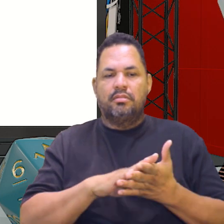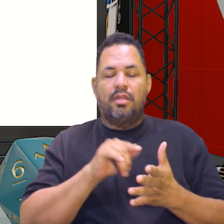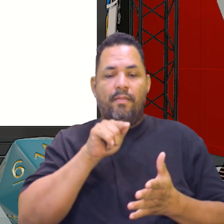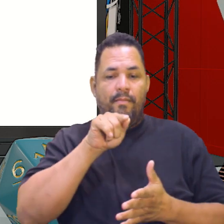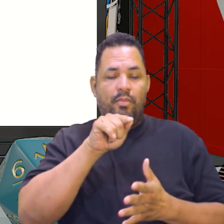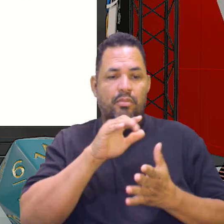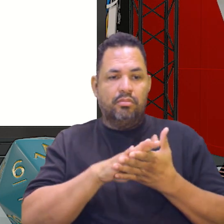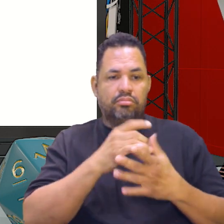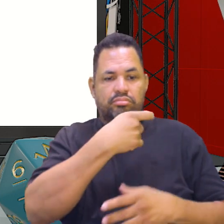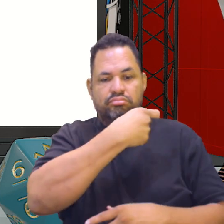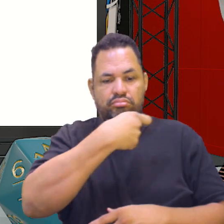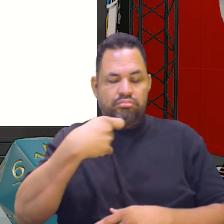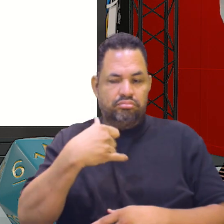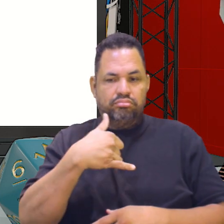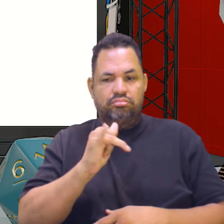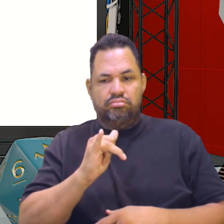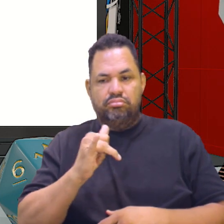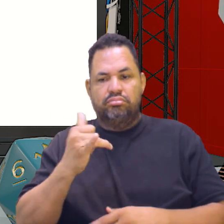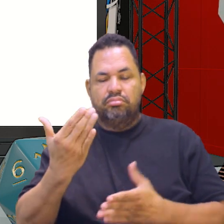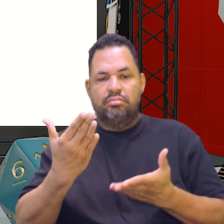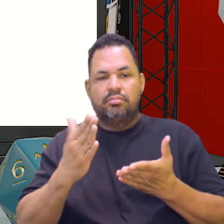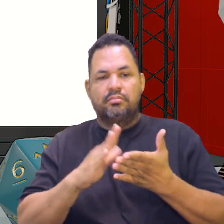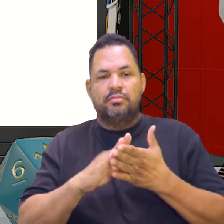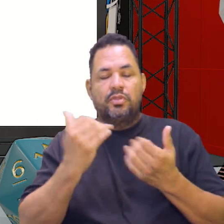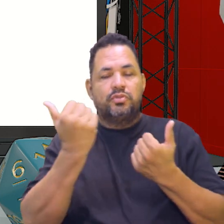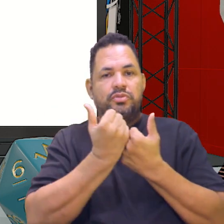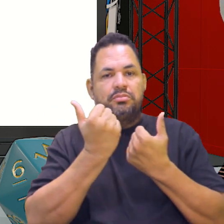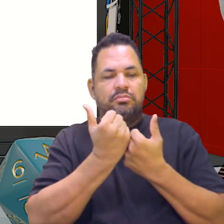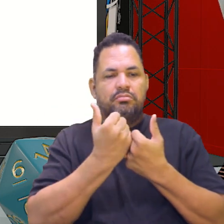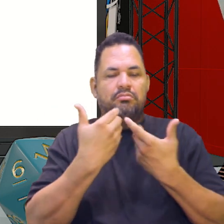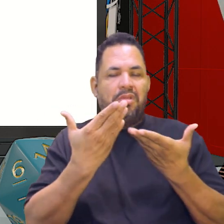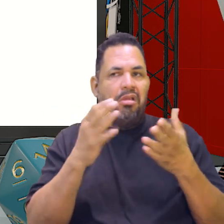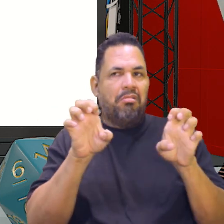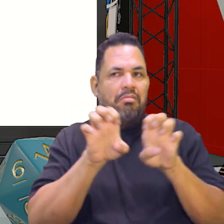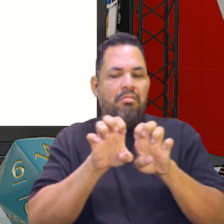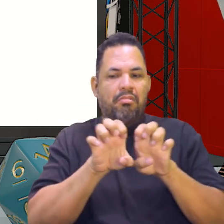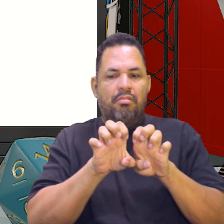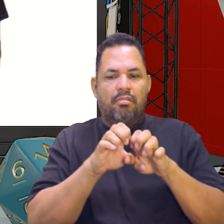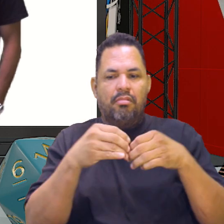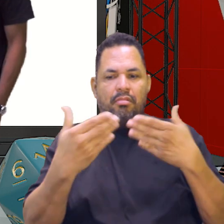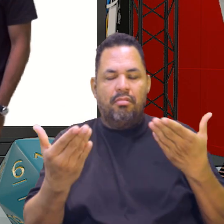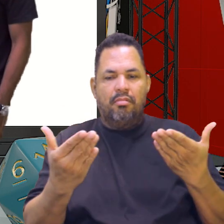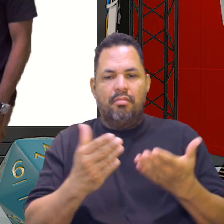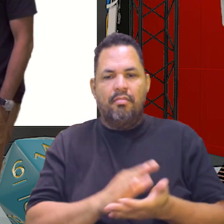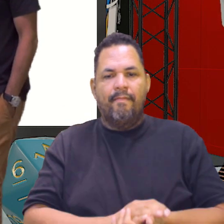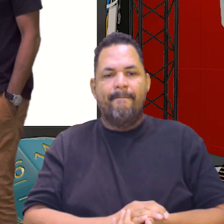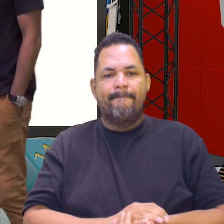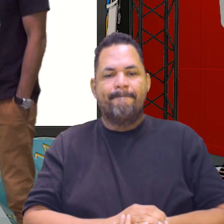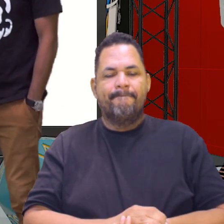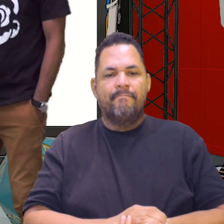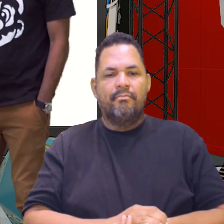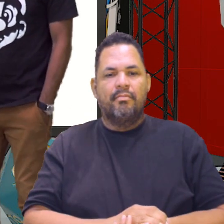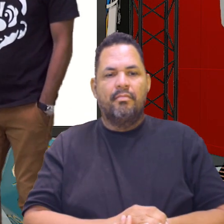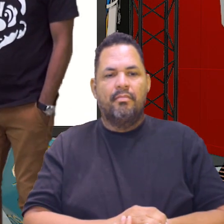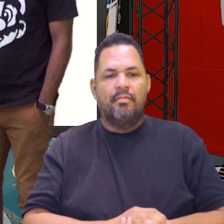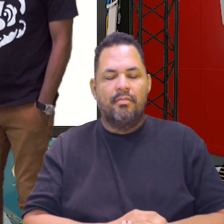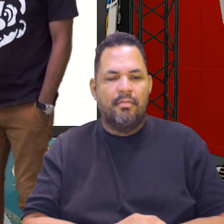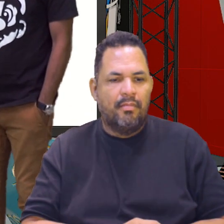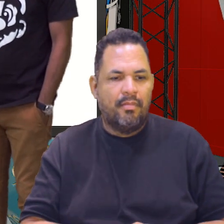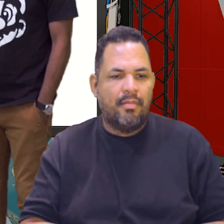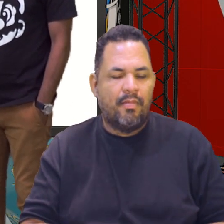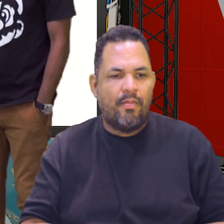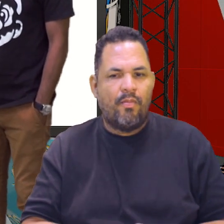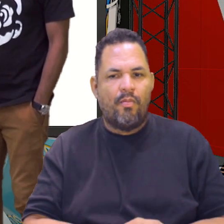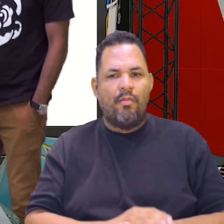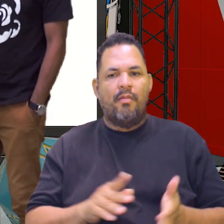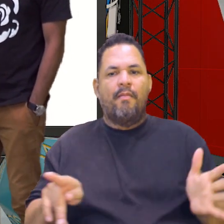ponto, então vai ter o x do ponto, o y do ponto, e a gente só tem que substituir na equação. Essa equação aqui, a parte de cima, de dentro do módulo, é a própria